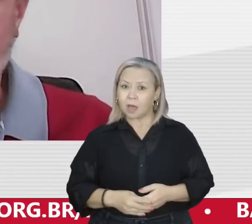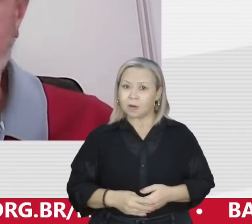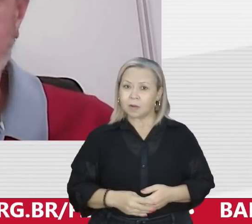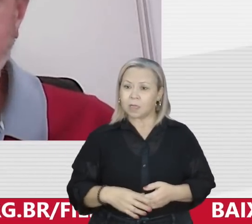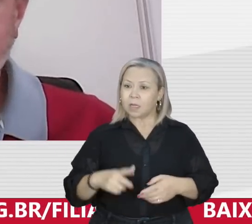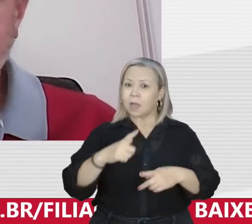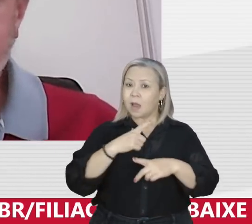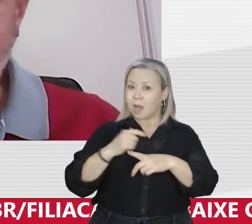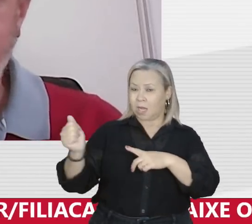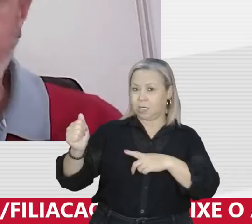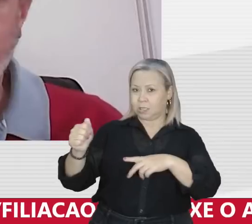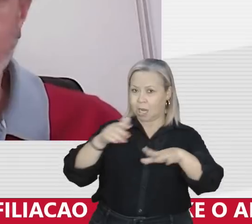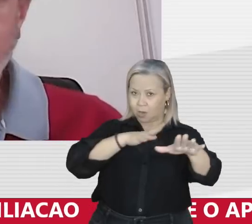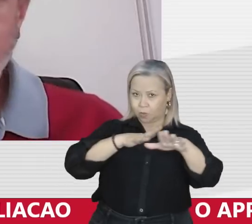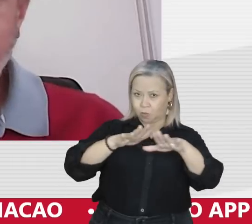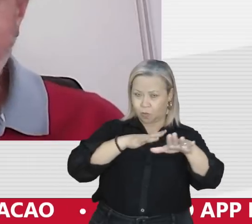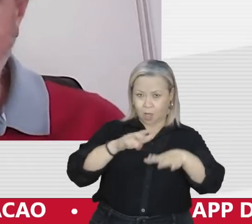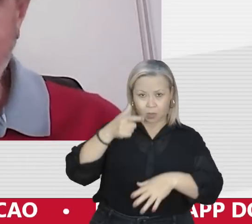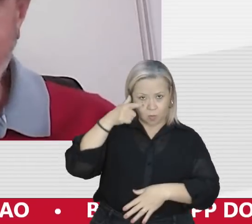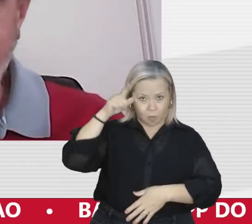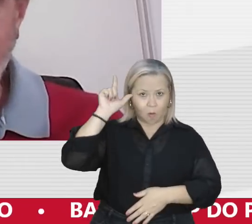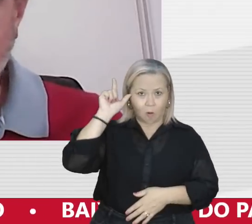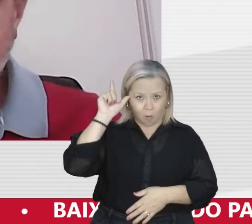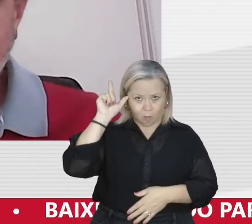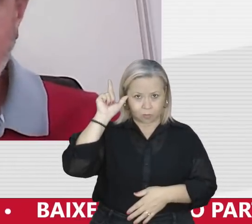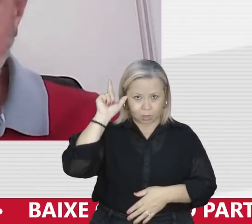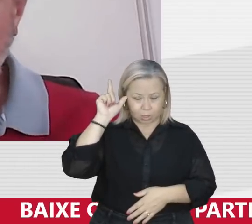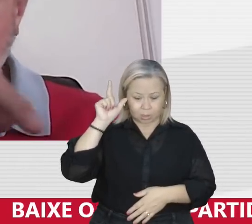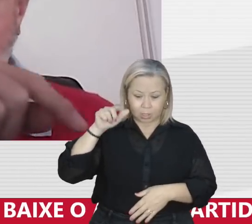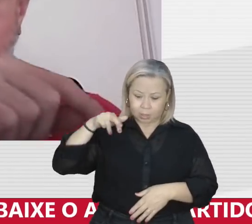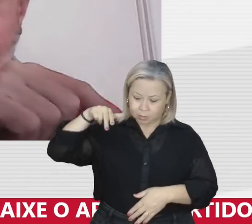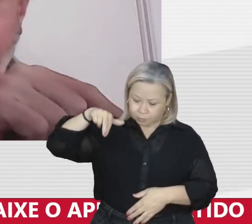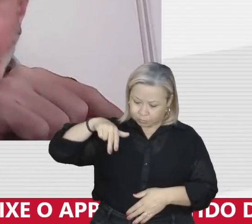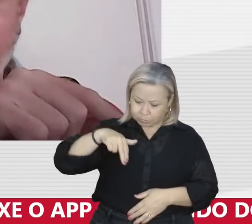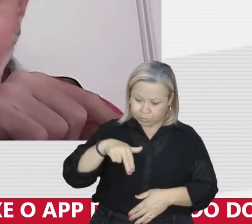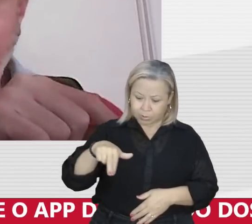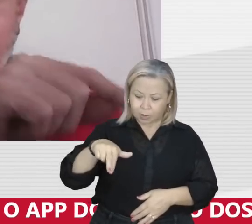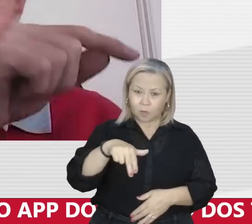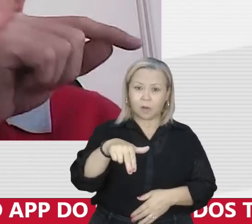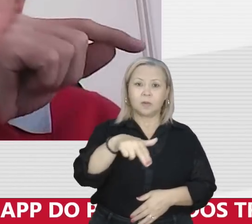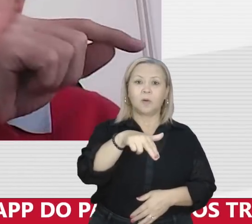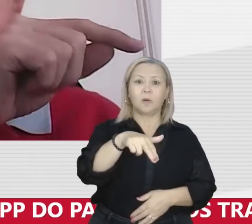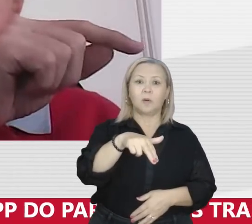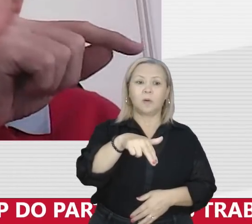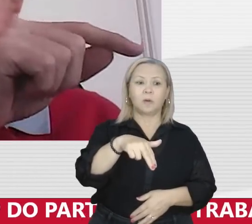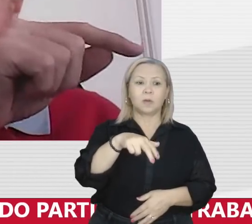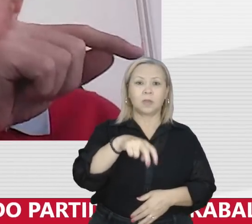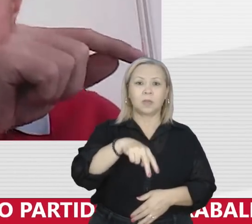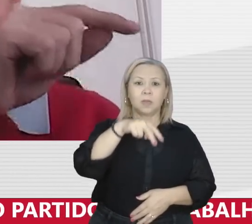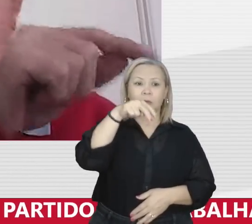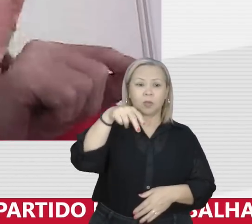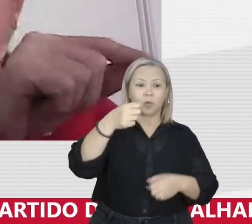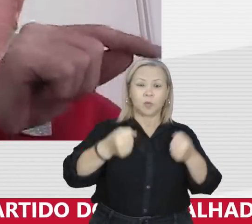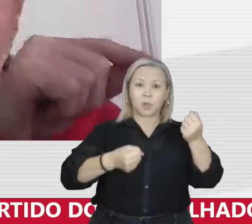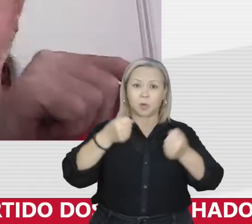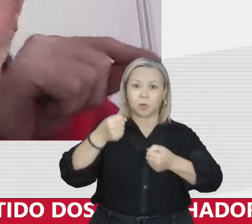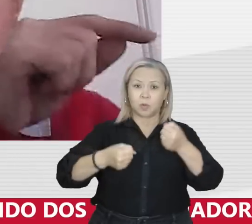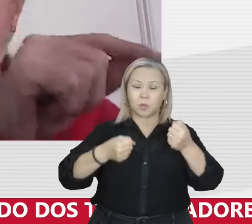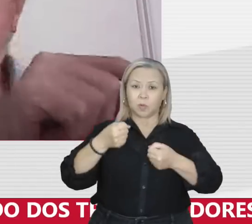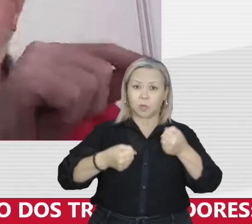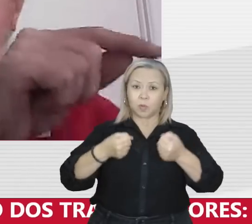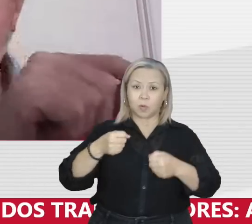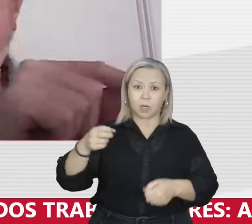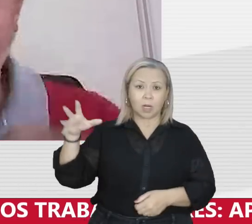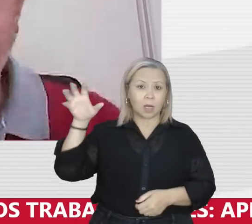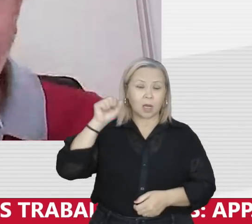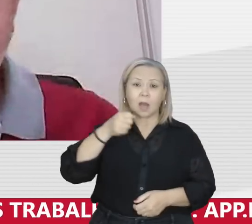daquele ato cívico, desceu, andou um pouquinho, subiu num carro de som junto com a